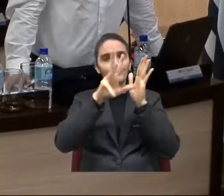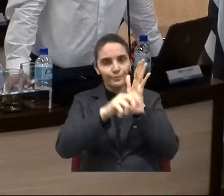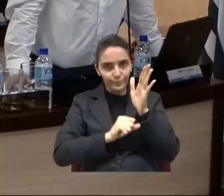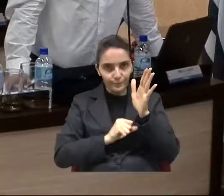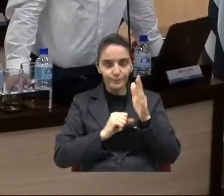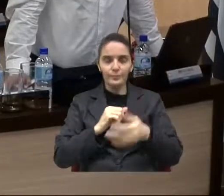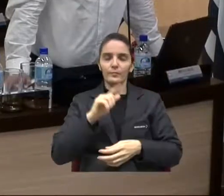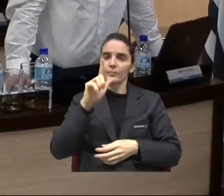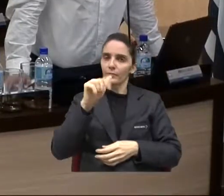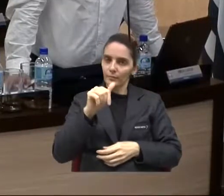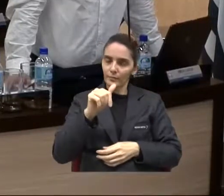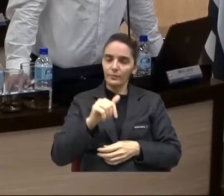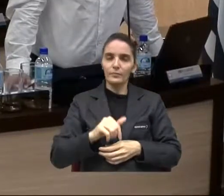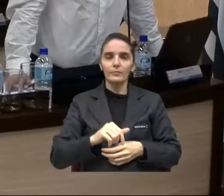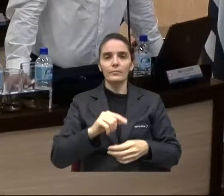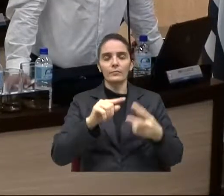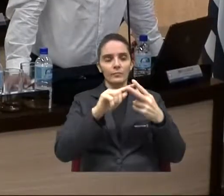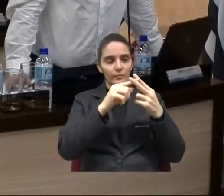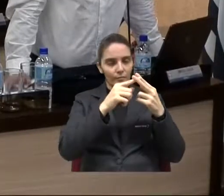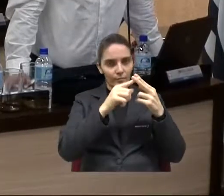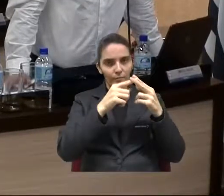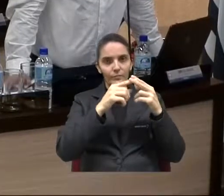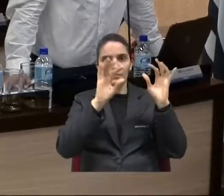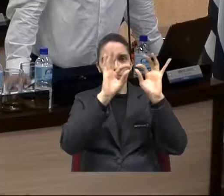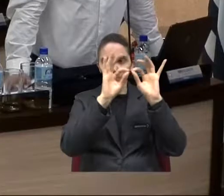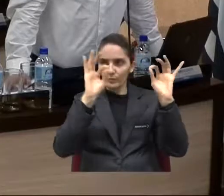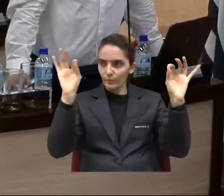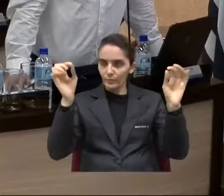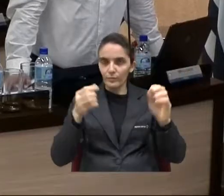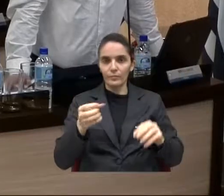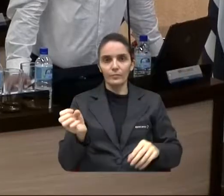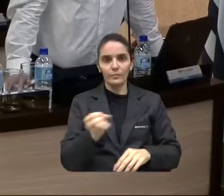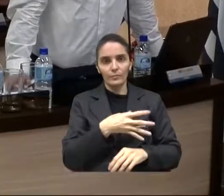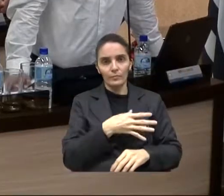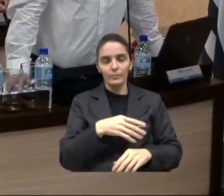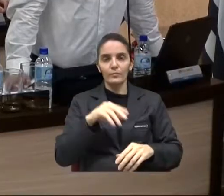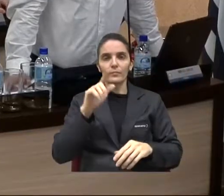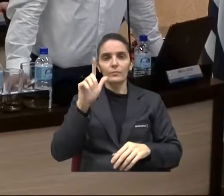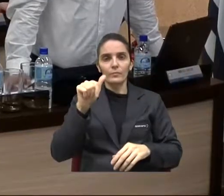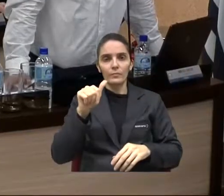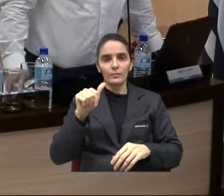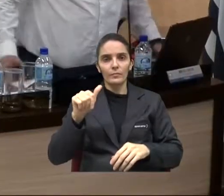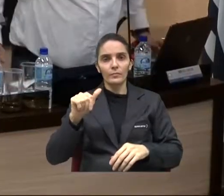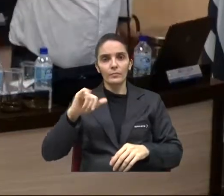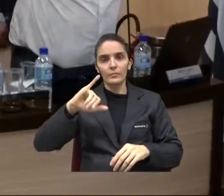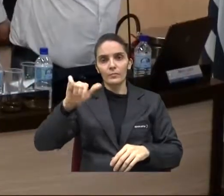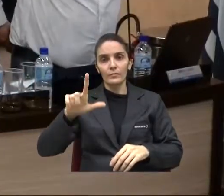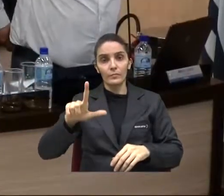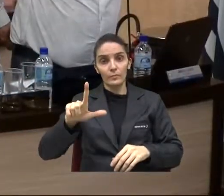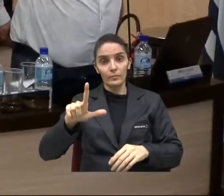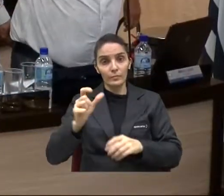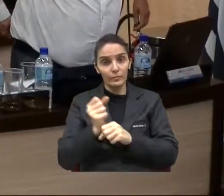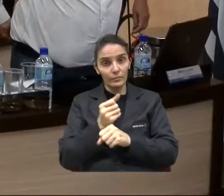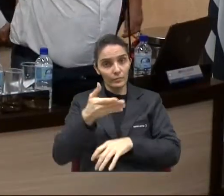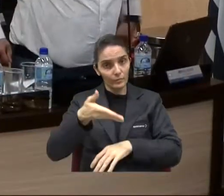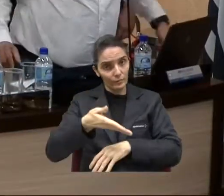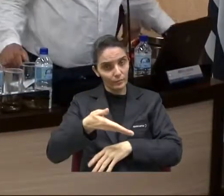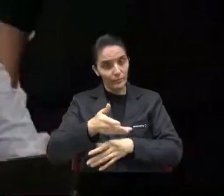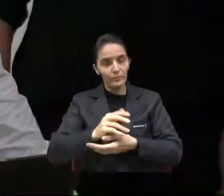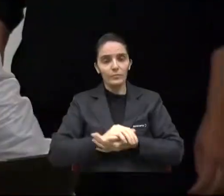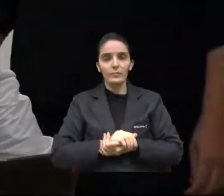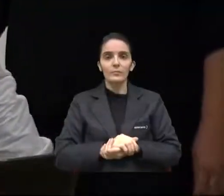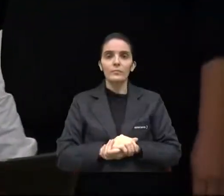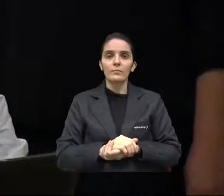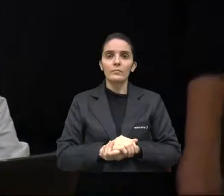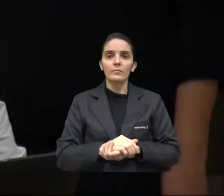Depois foi colocado em julho deste ano, novamente. Não